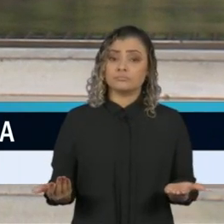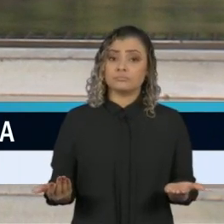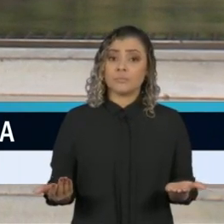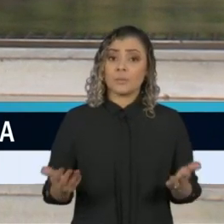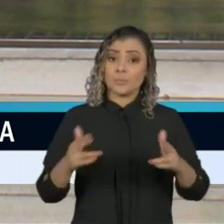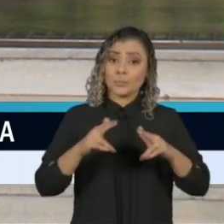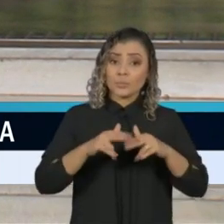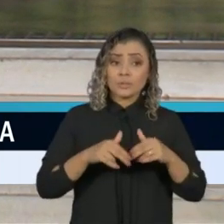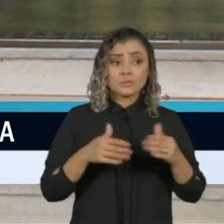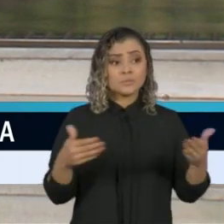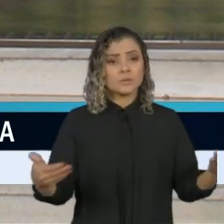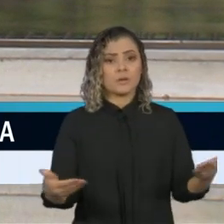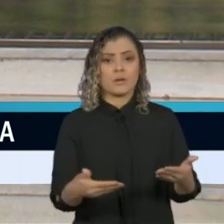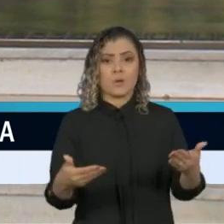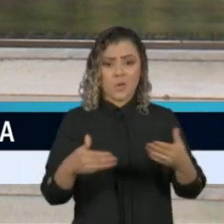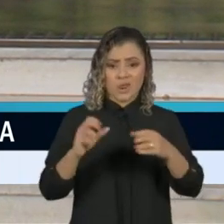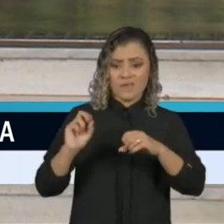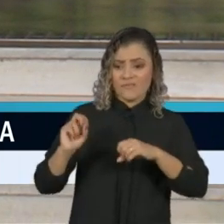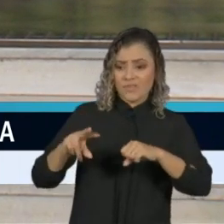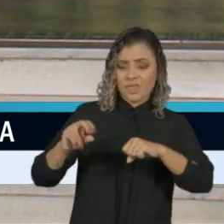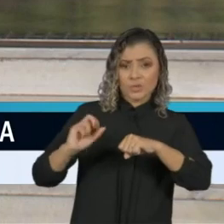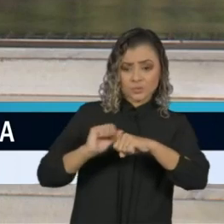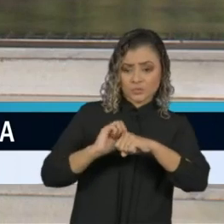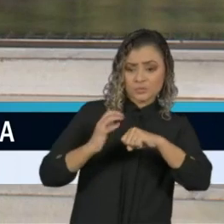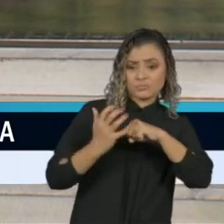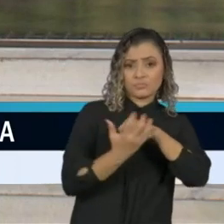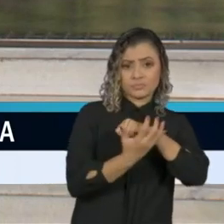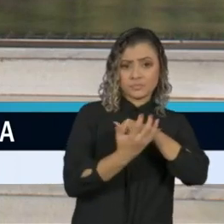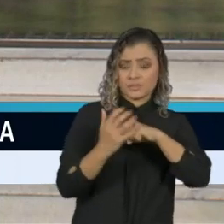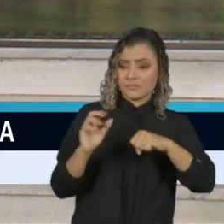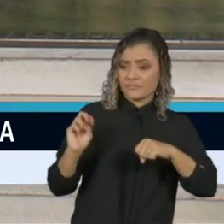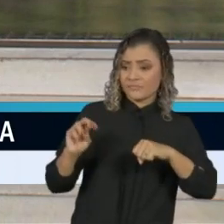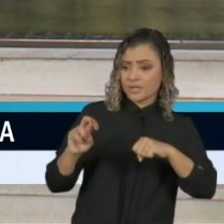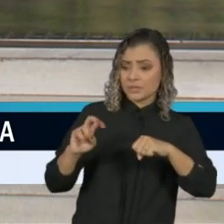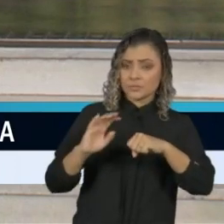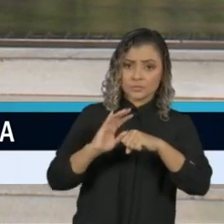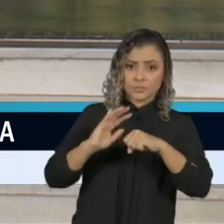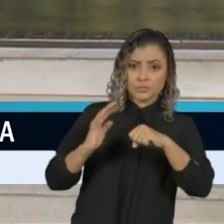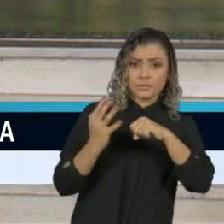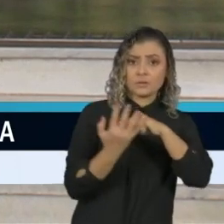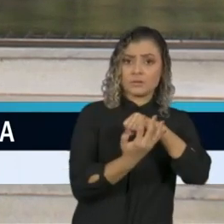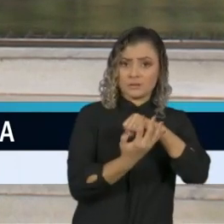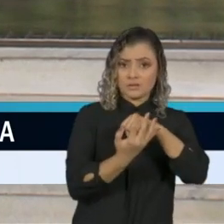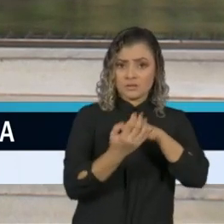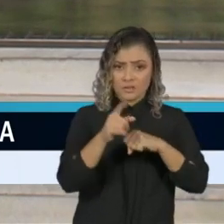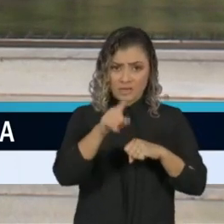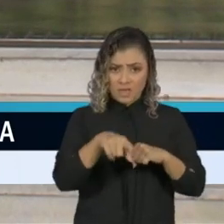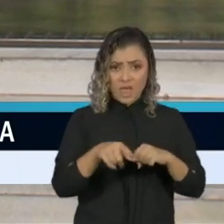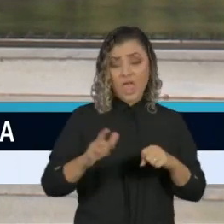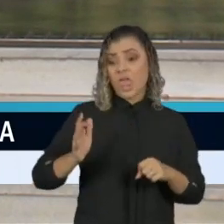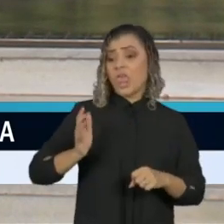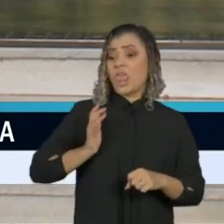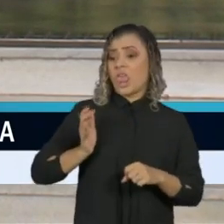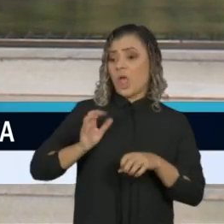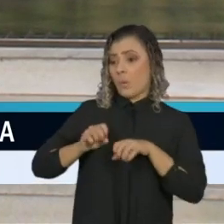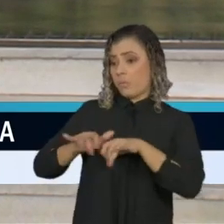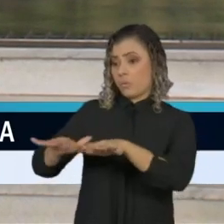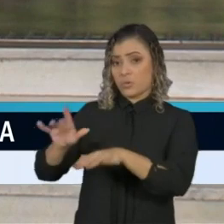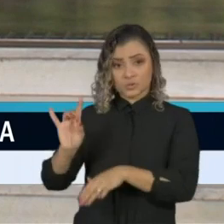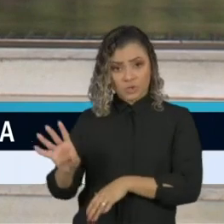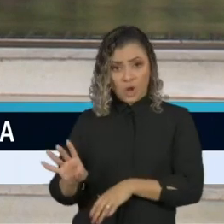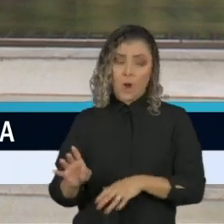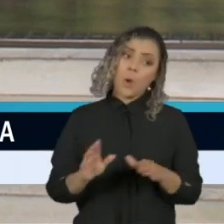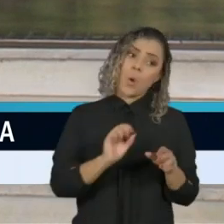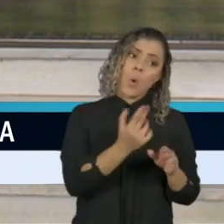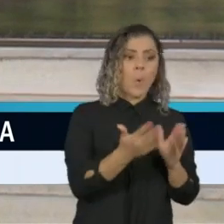O vírus, o coronavírus, não escolhe classe social nem ideologia